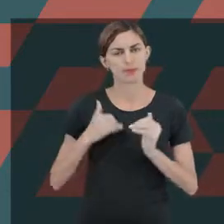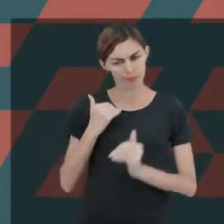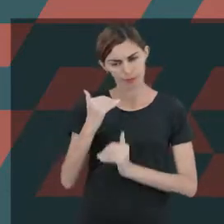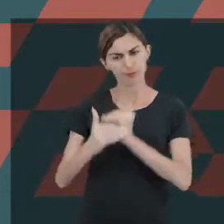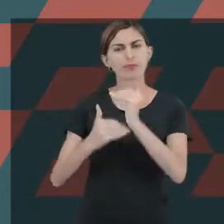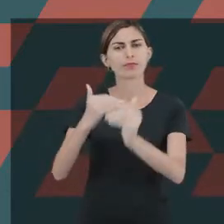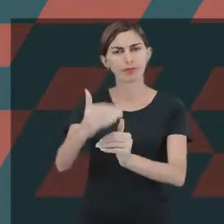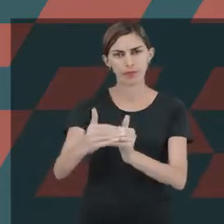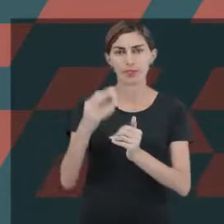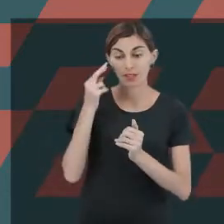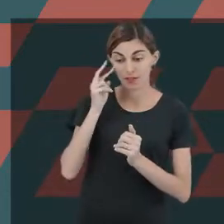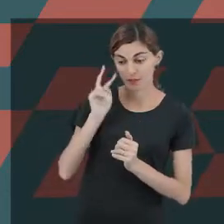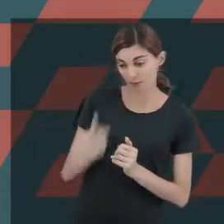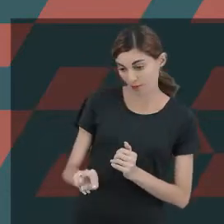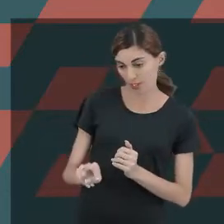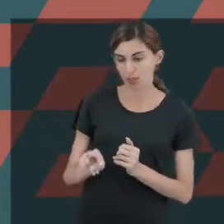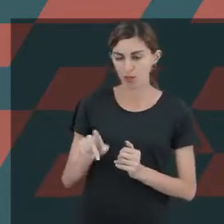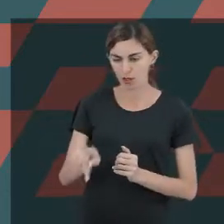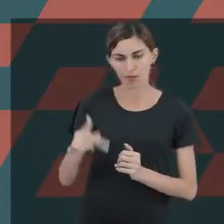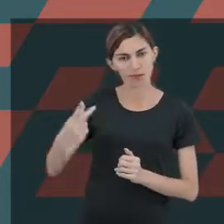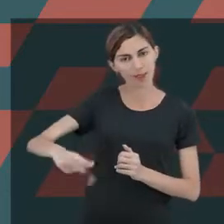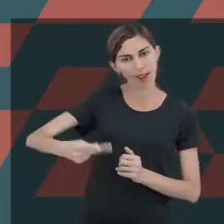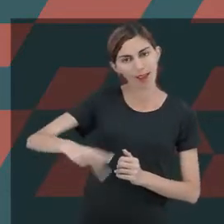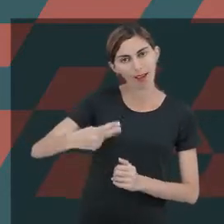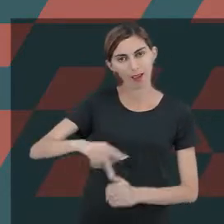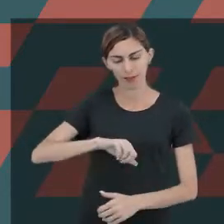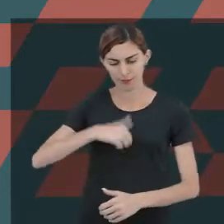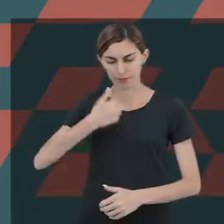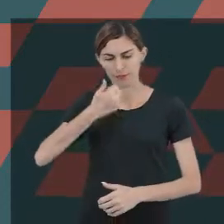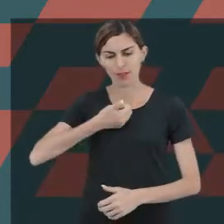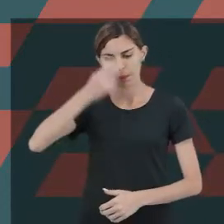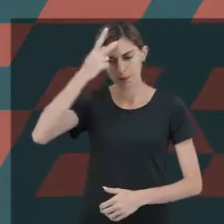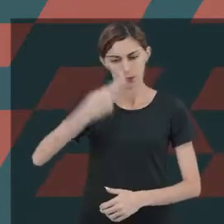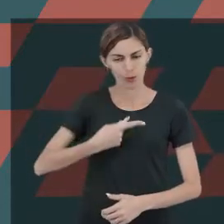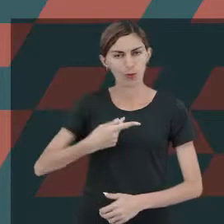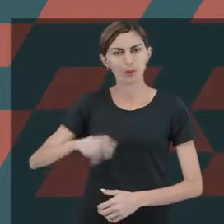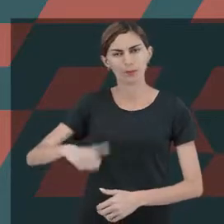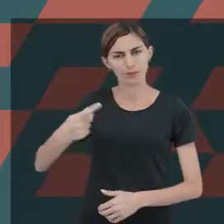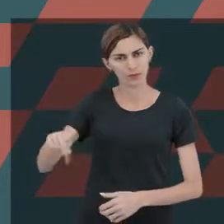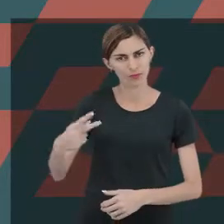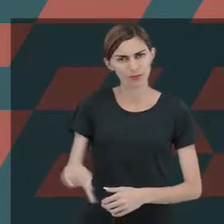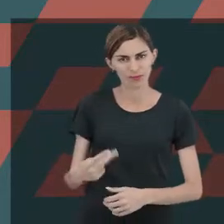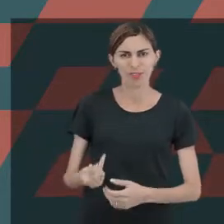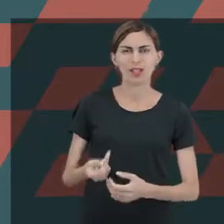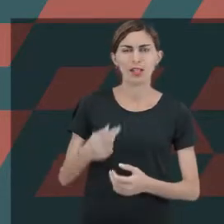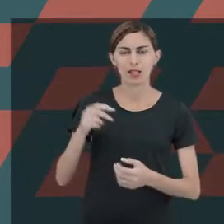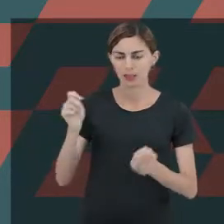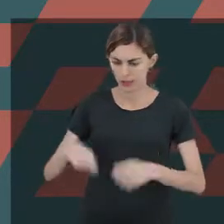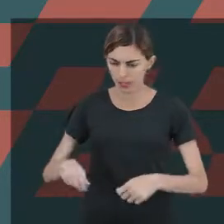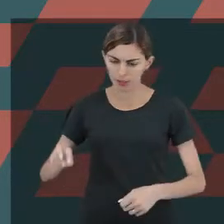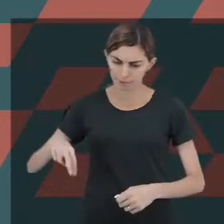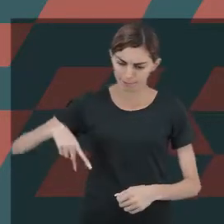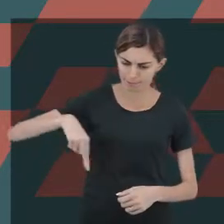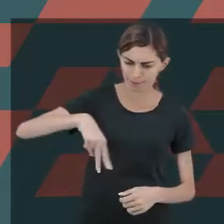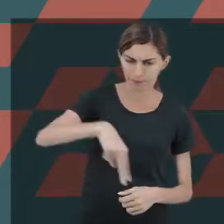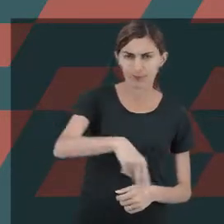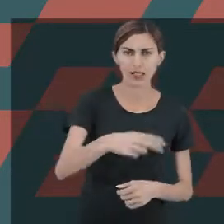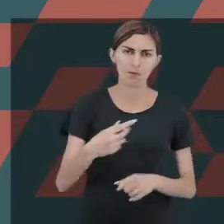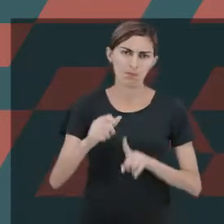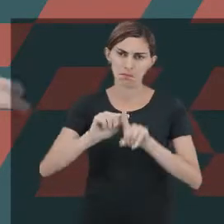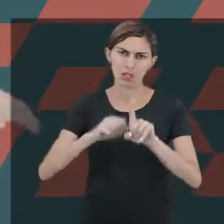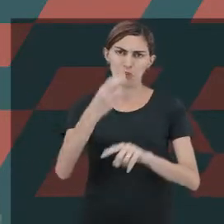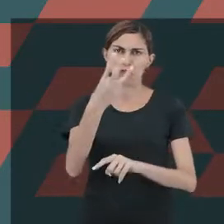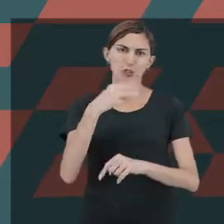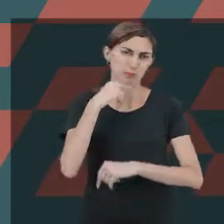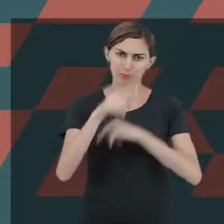você vai tendo a função voluntária, é que você vai ver, por exemplo, eu não vou poder avaliar uma criança se ela vai ter condições de andar com 3 meses de idade, porque com 3 meses